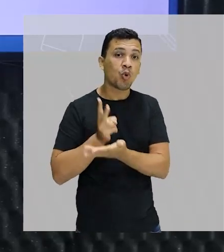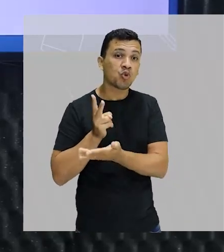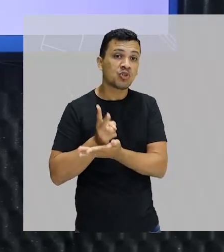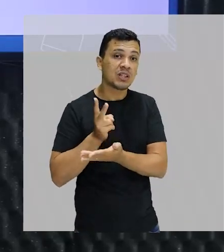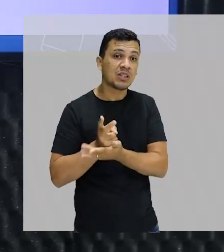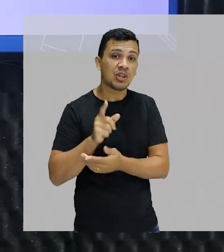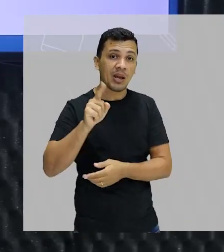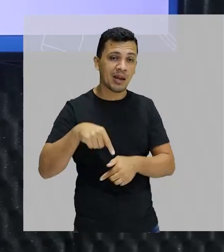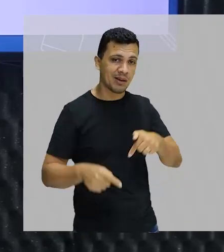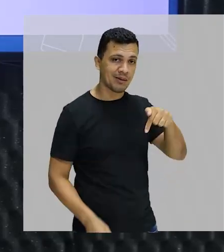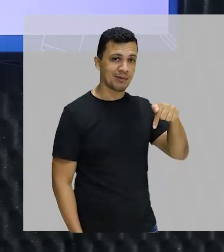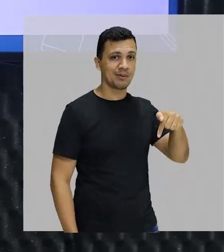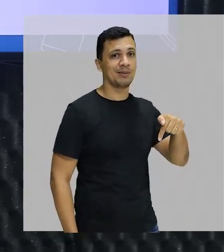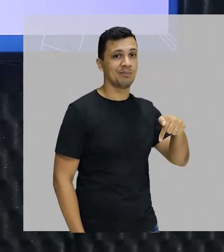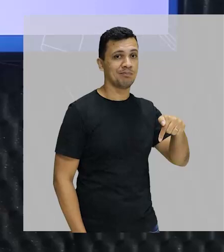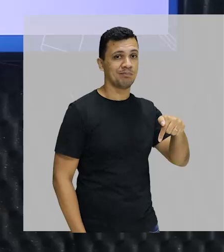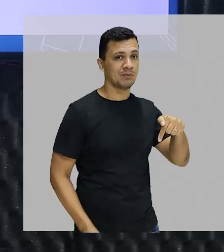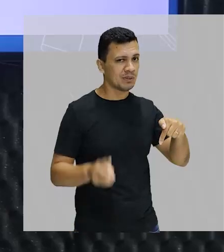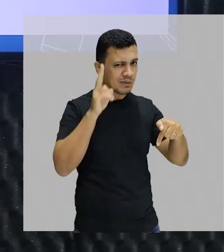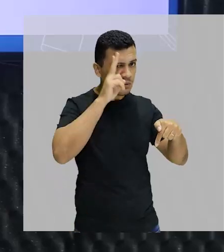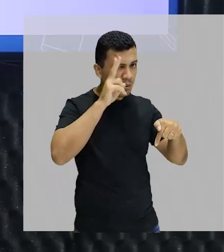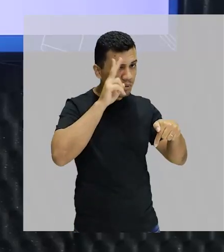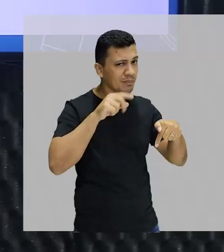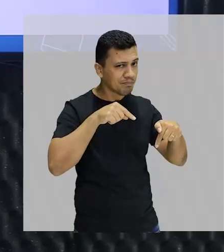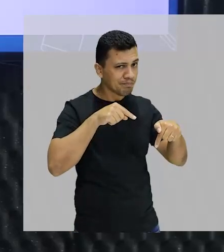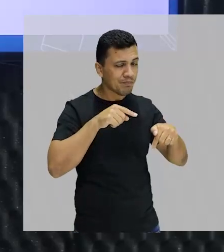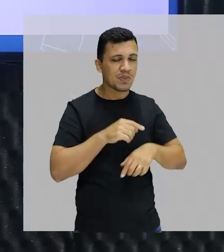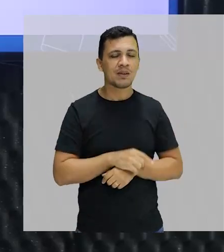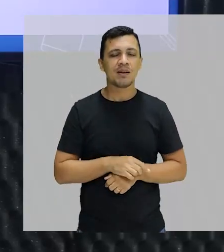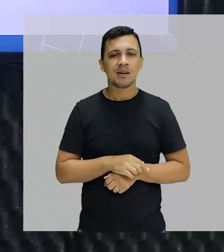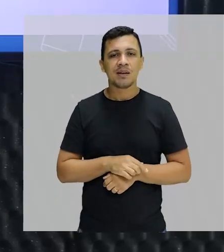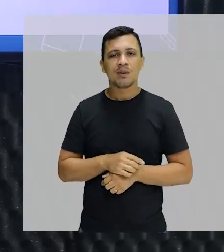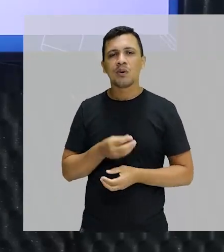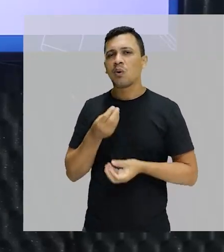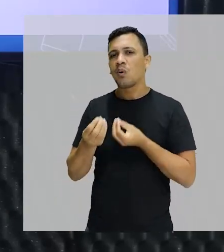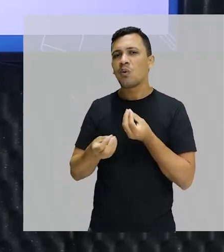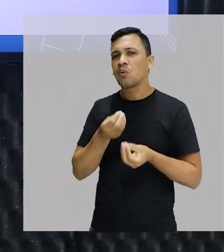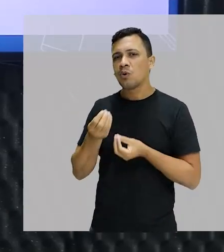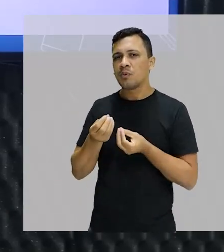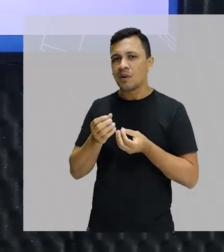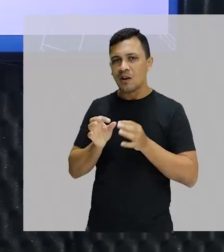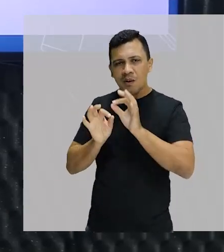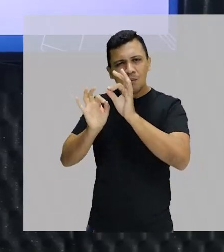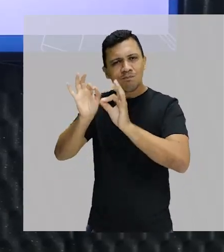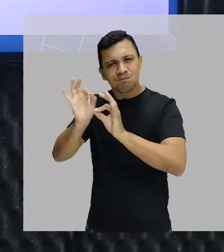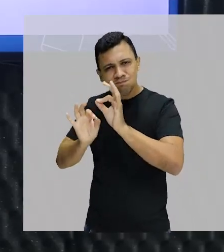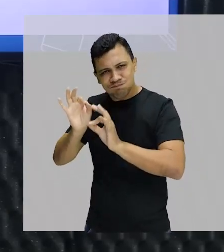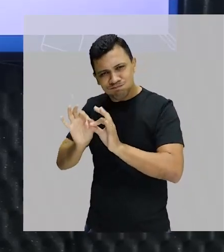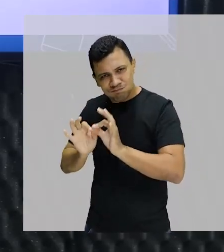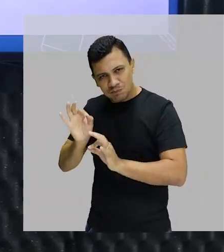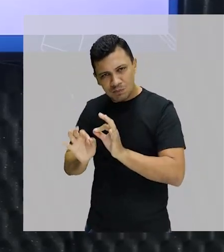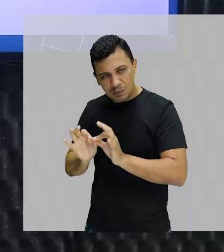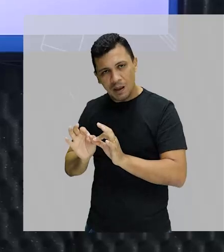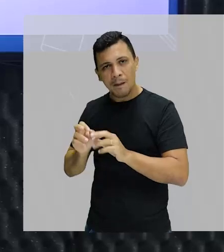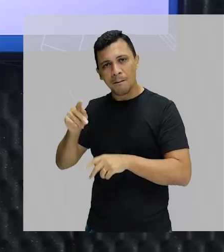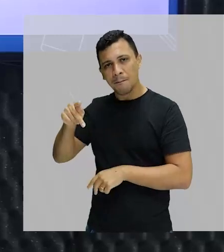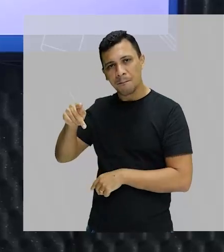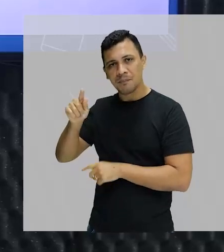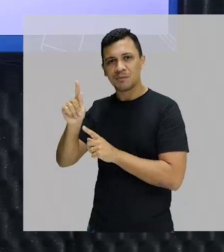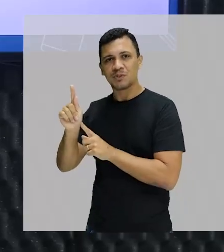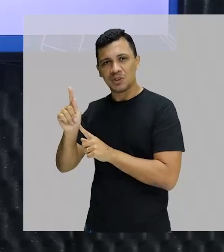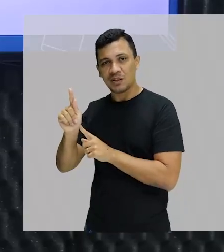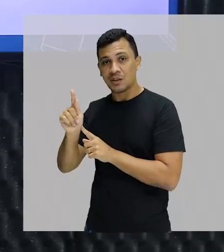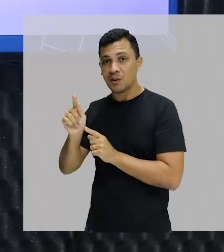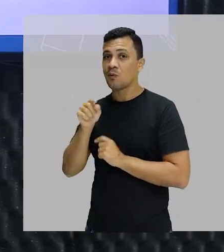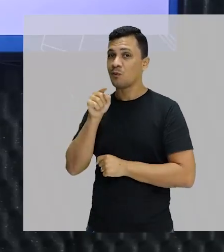é definição de PG? Então, para esse caso, nós vamos só reajustar, tá, essa PG, e você